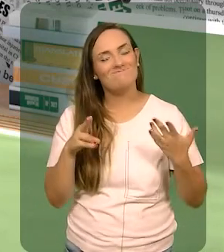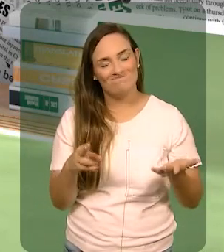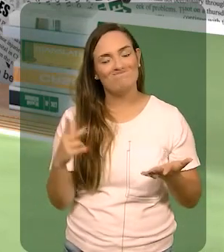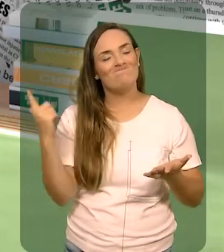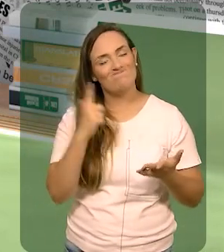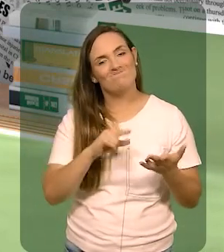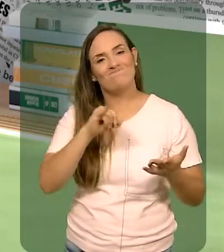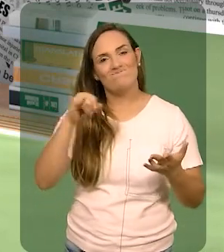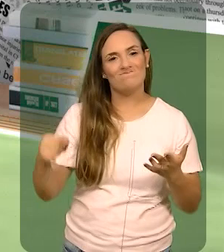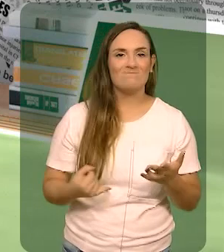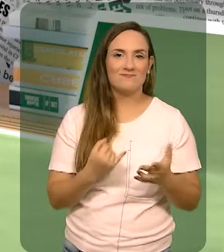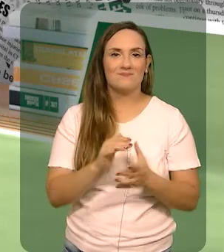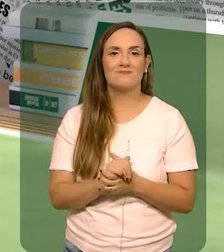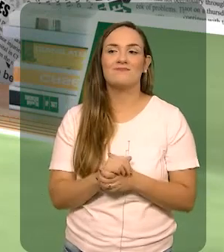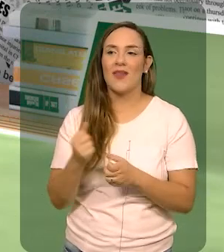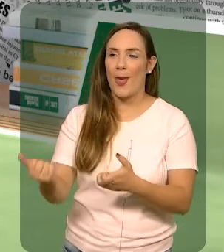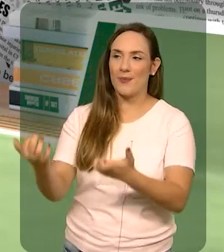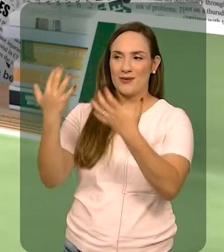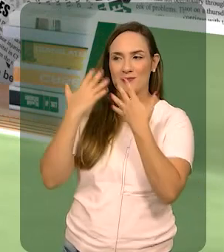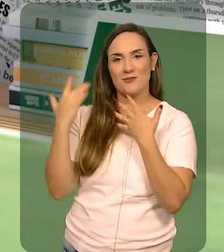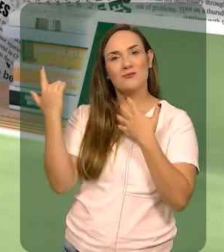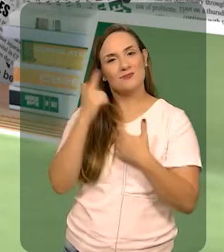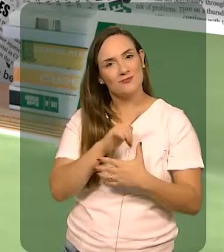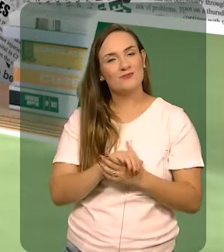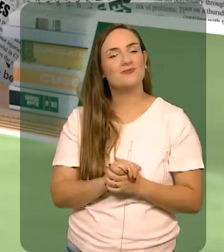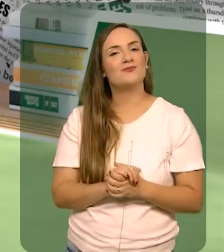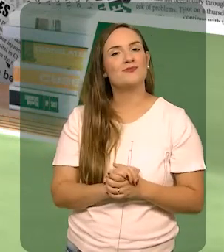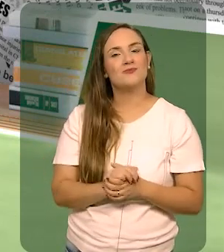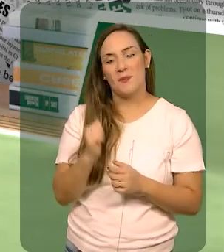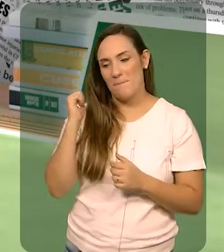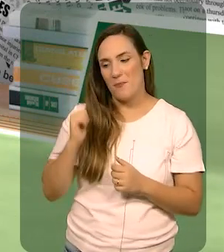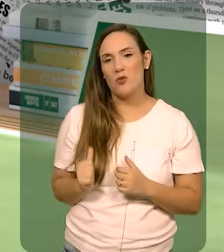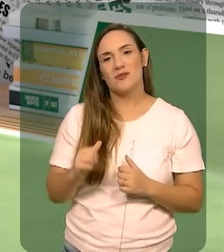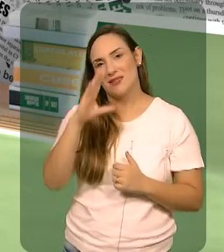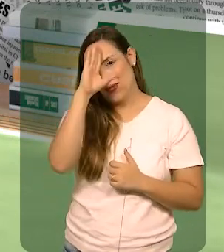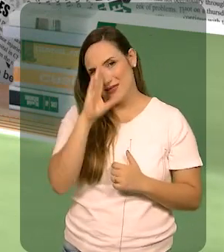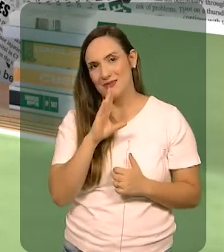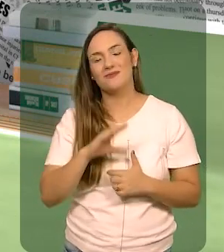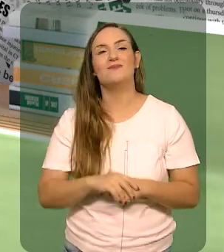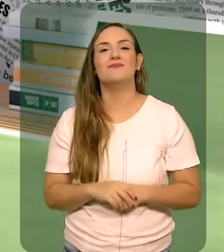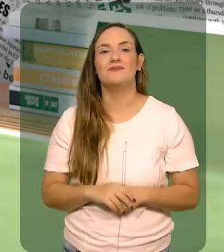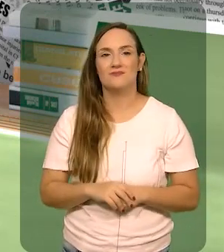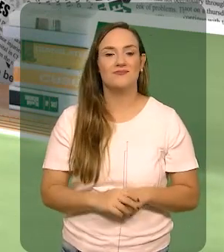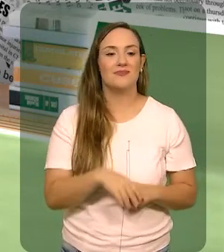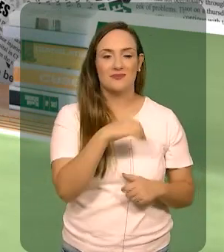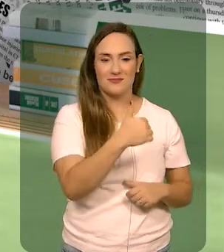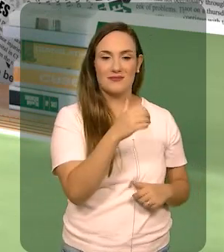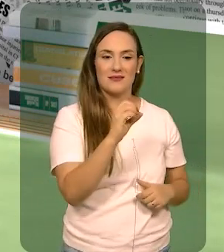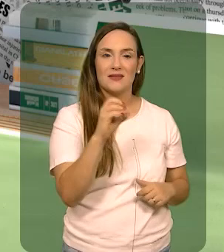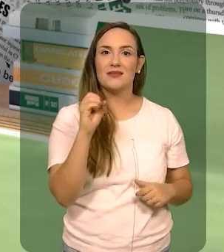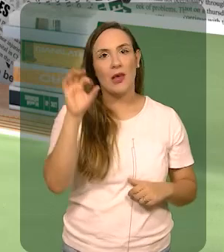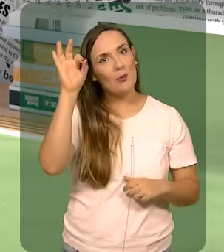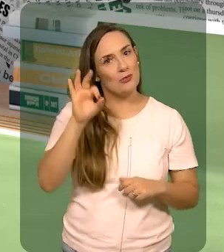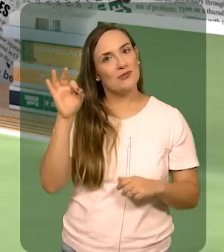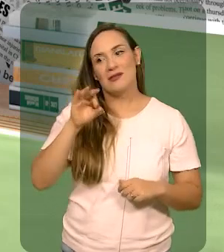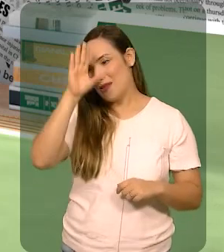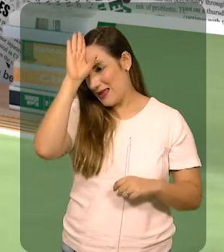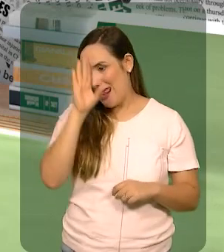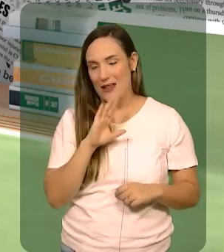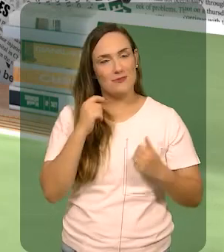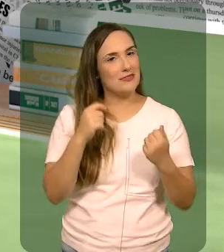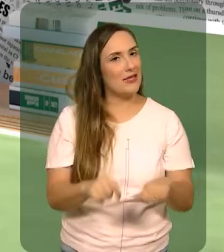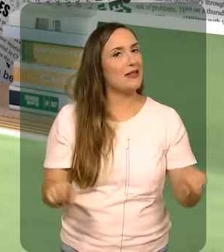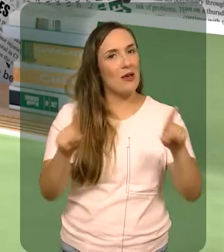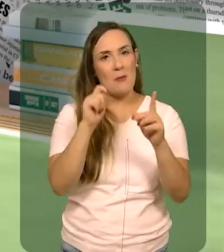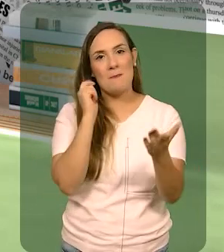colocar em prática. Então surgiu a oportunidade e fui agraciado aí de ser um dos bolsistas e ganhar uma bolsa integral,